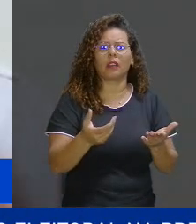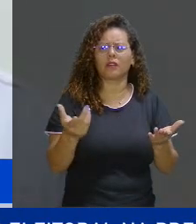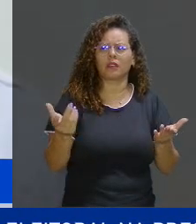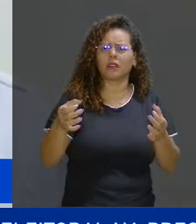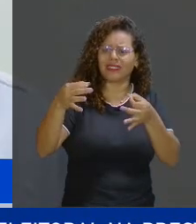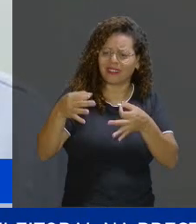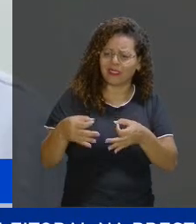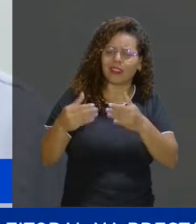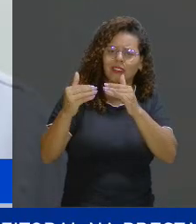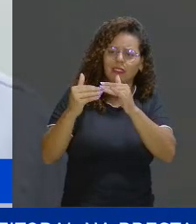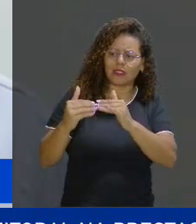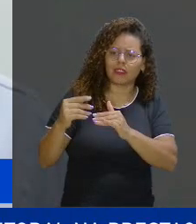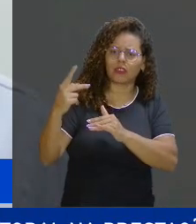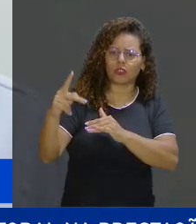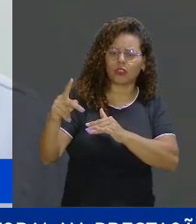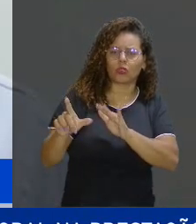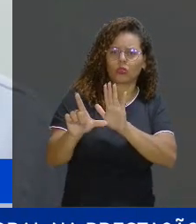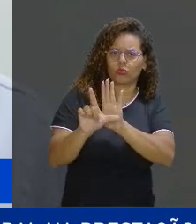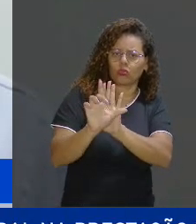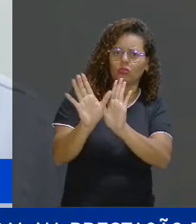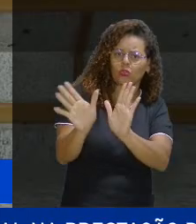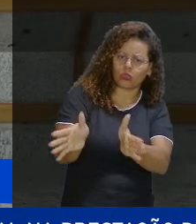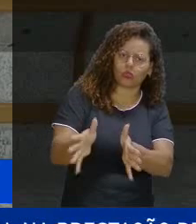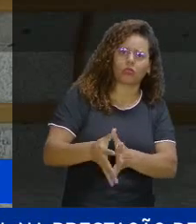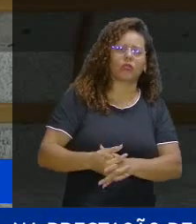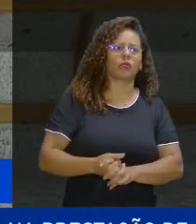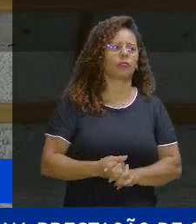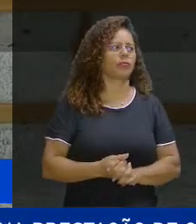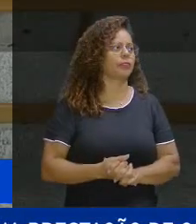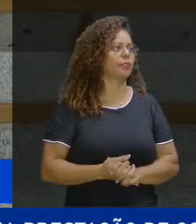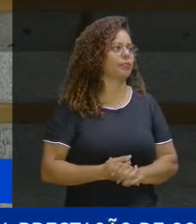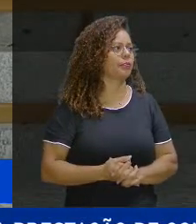não extrapola nenhum tipo de limite.